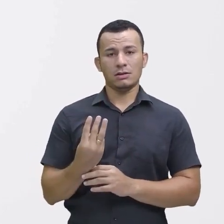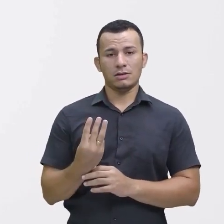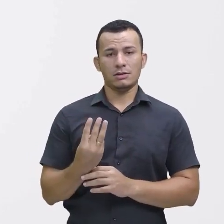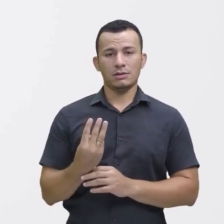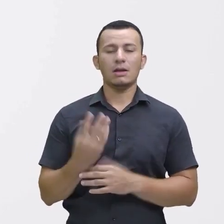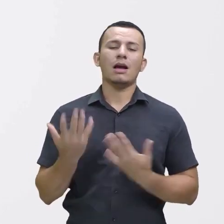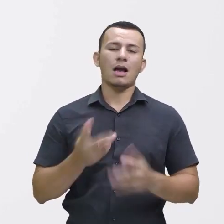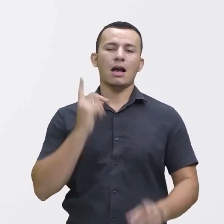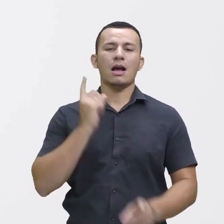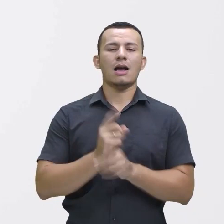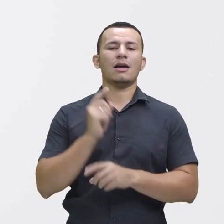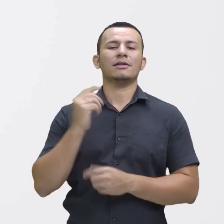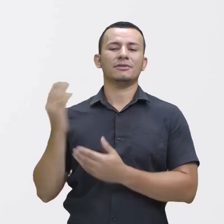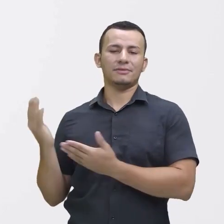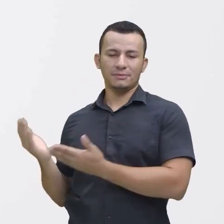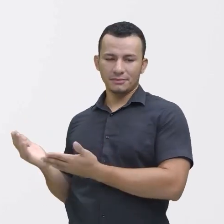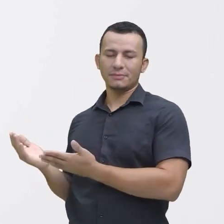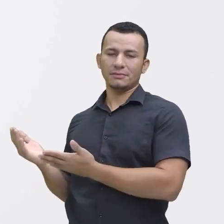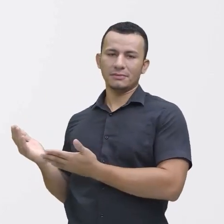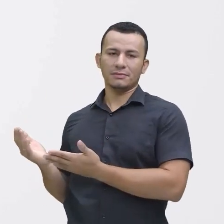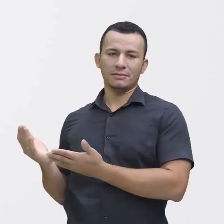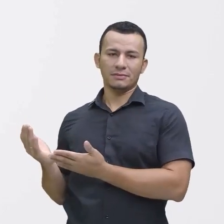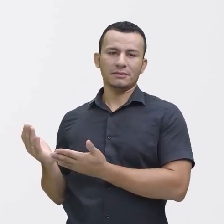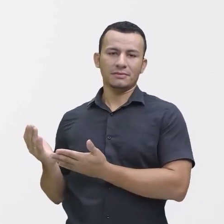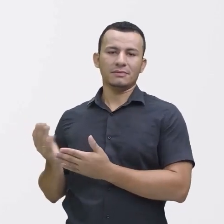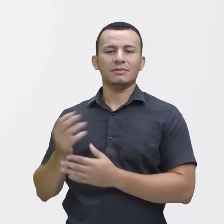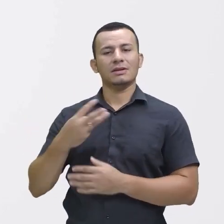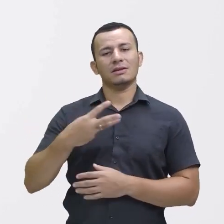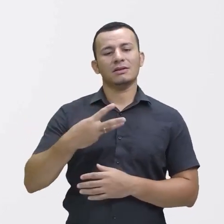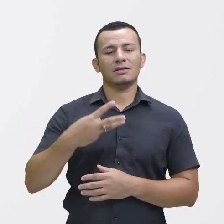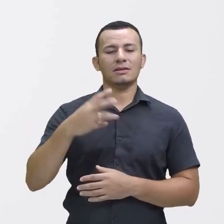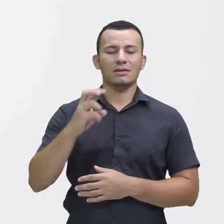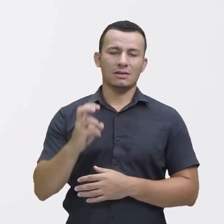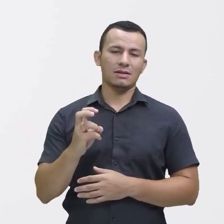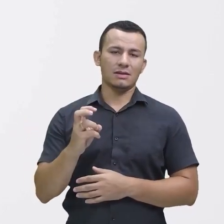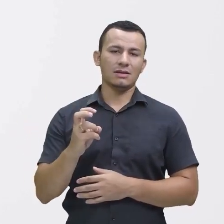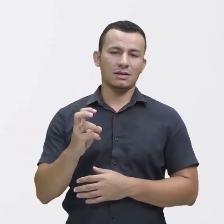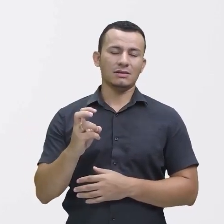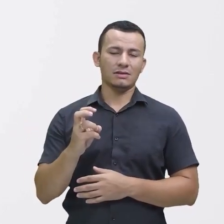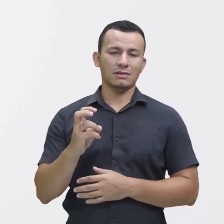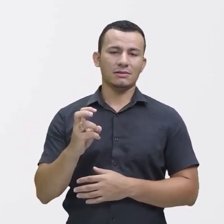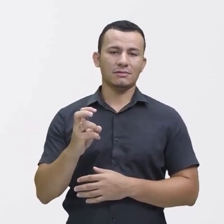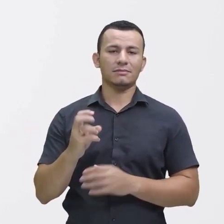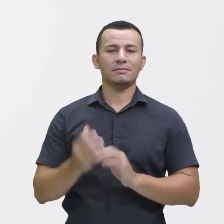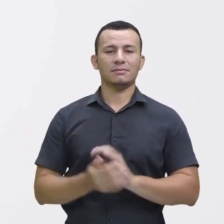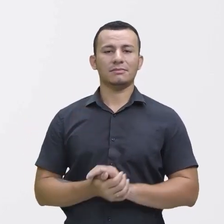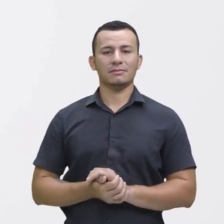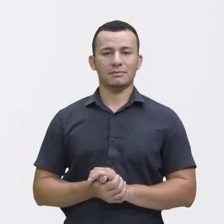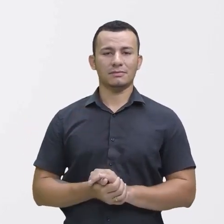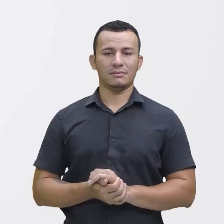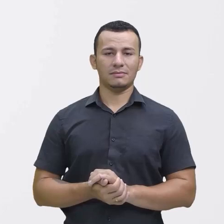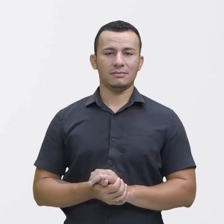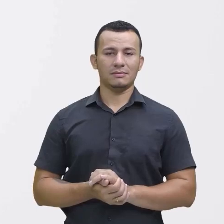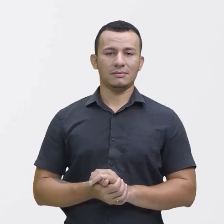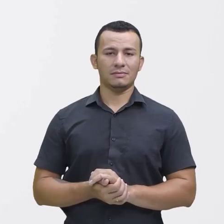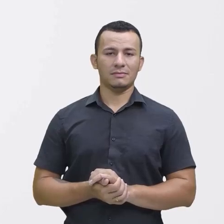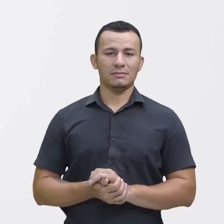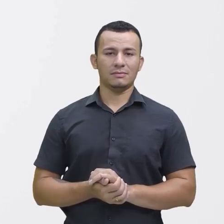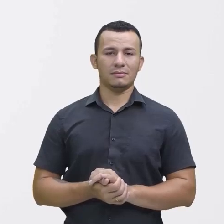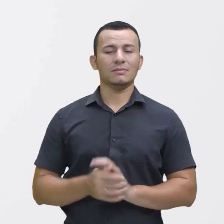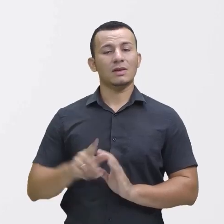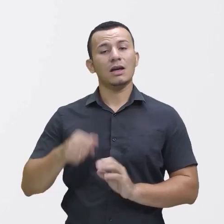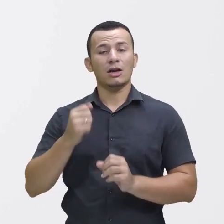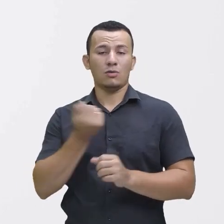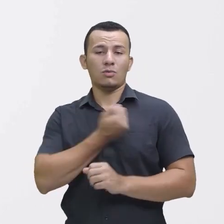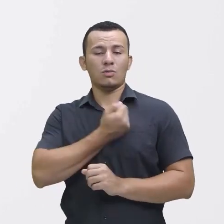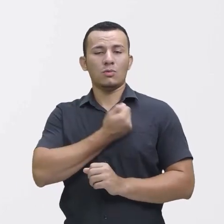Agora encontrei qual é o número que eu retirei da quantidade 58. Retirei 35, é o número